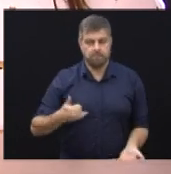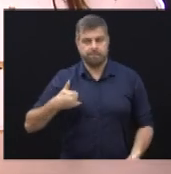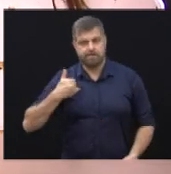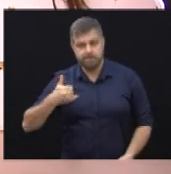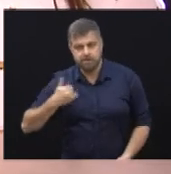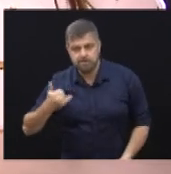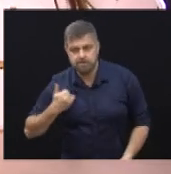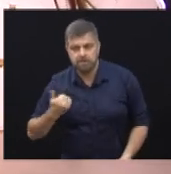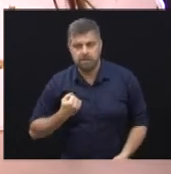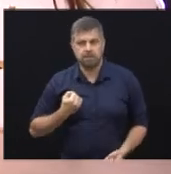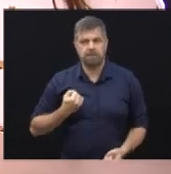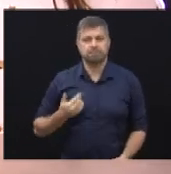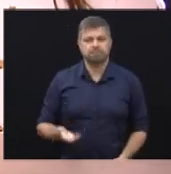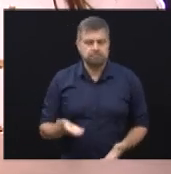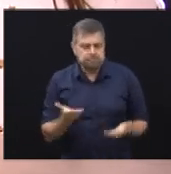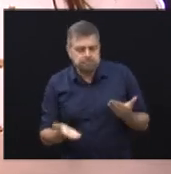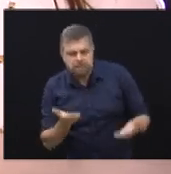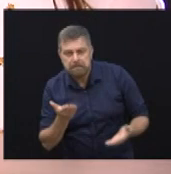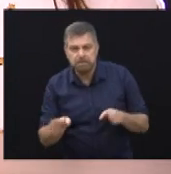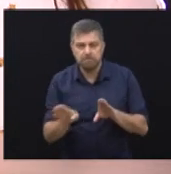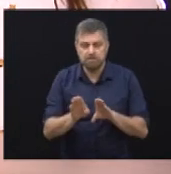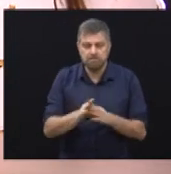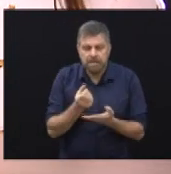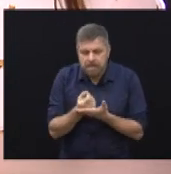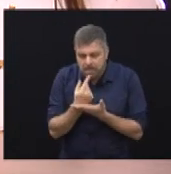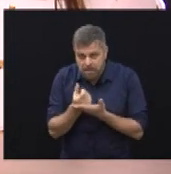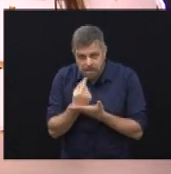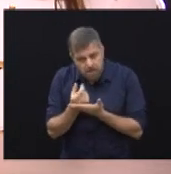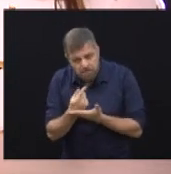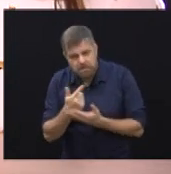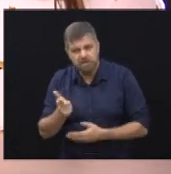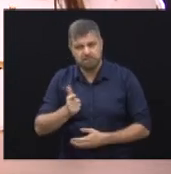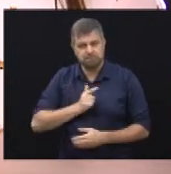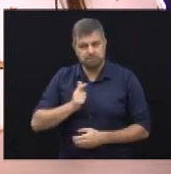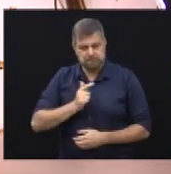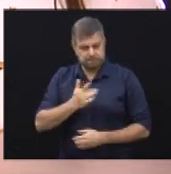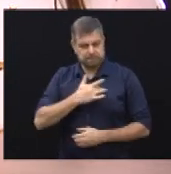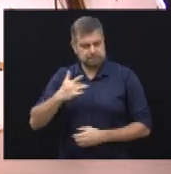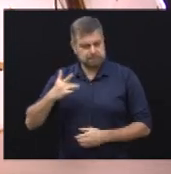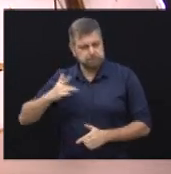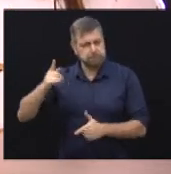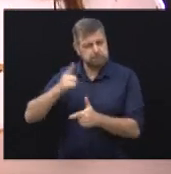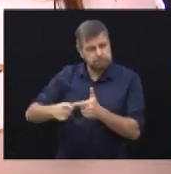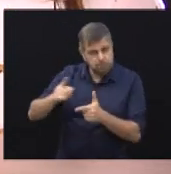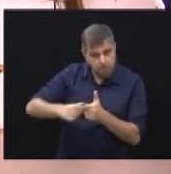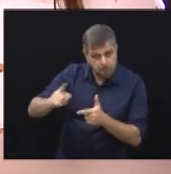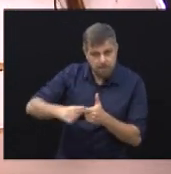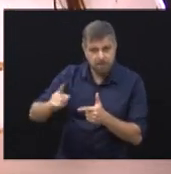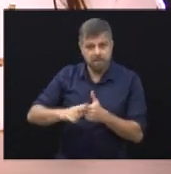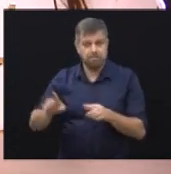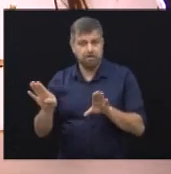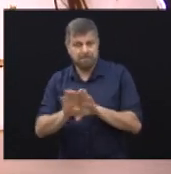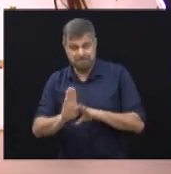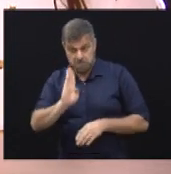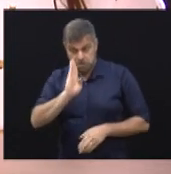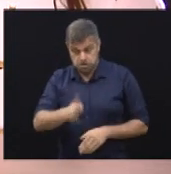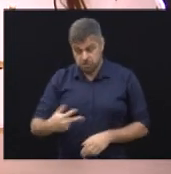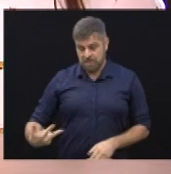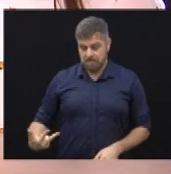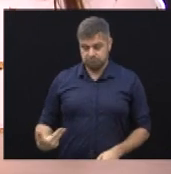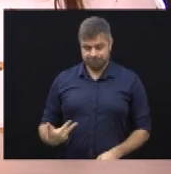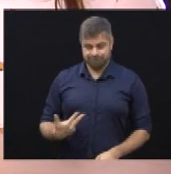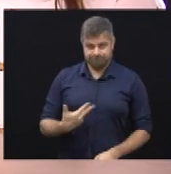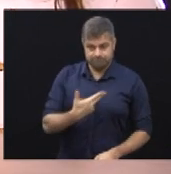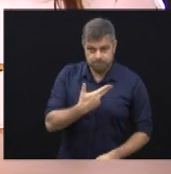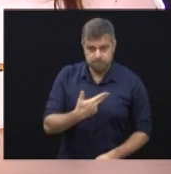Então, idade, peso, se faz uso de algum medicamento, se tem algum problema de saúde, se passou